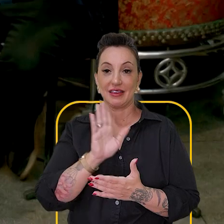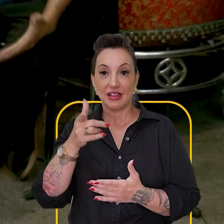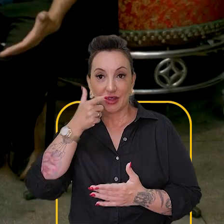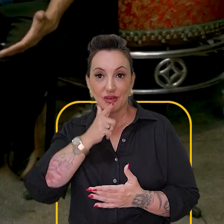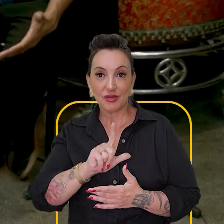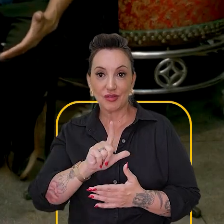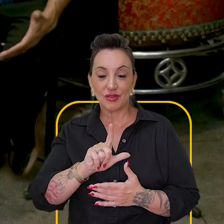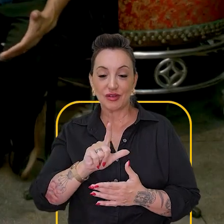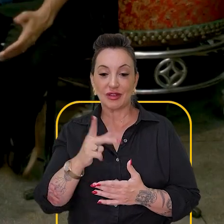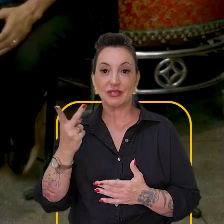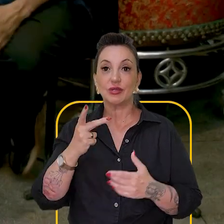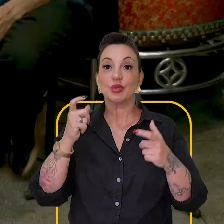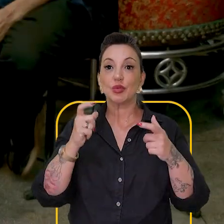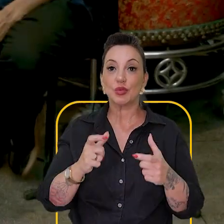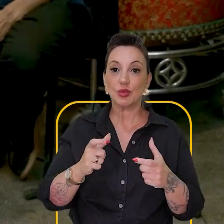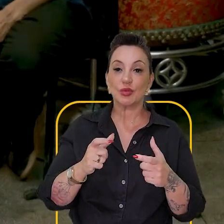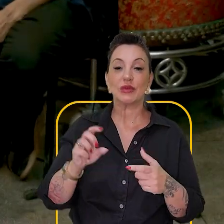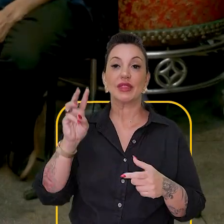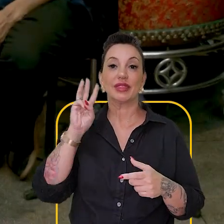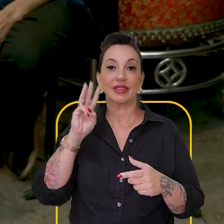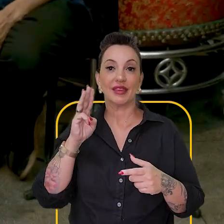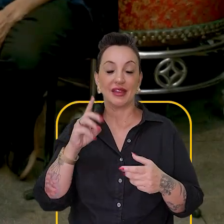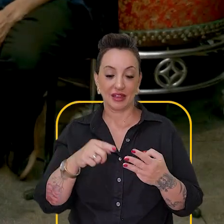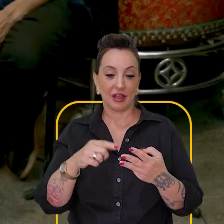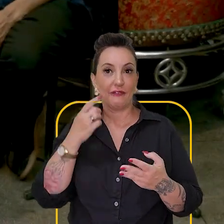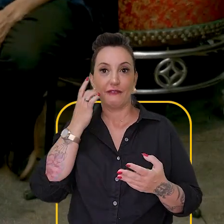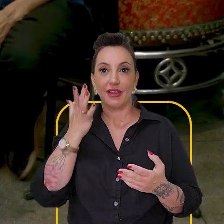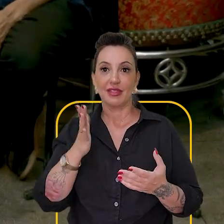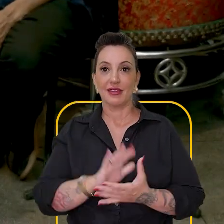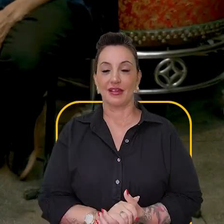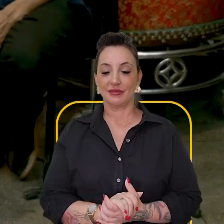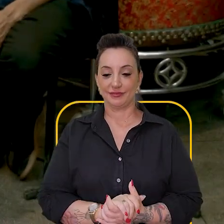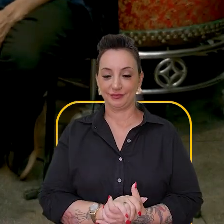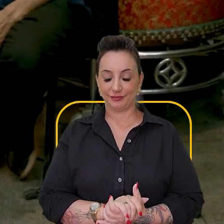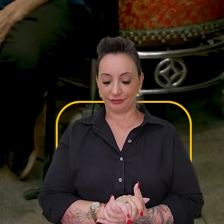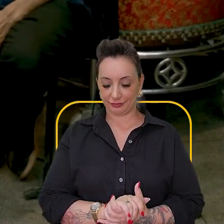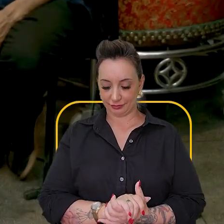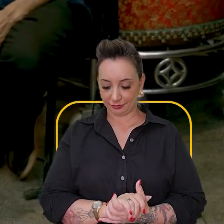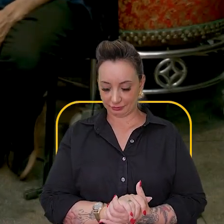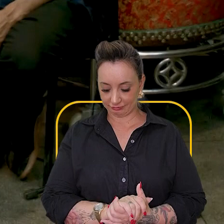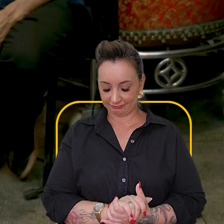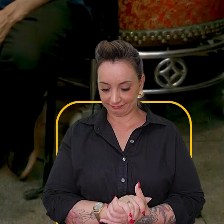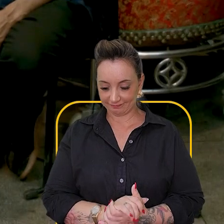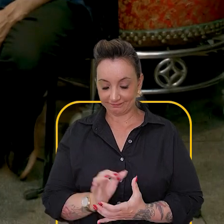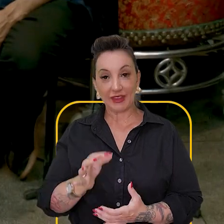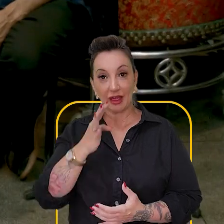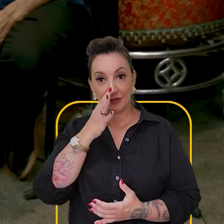fica fica difícil e mesmo assim você vai lá ainda e consegue aí um segundo